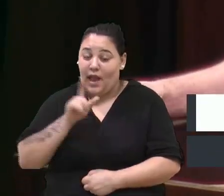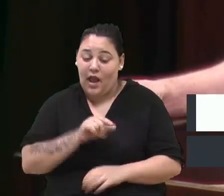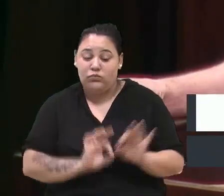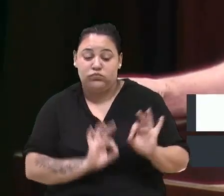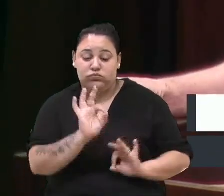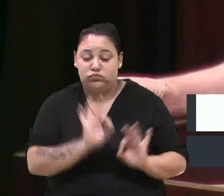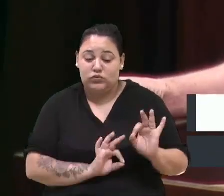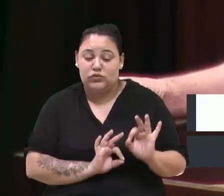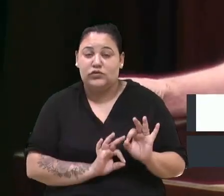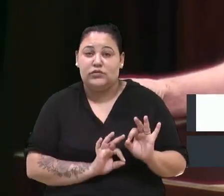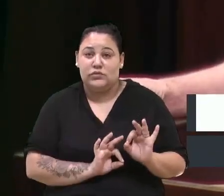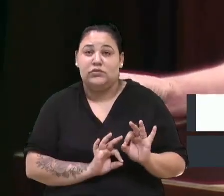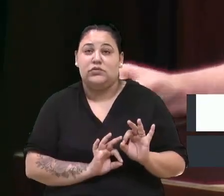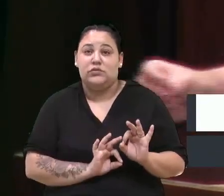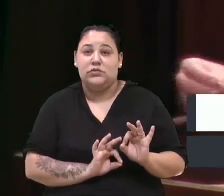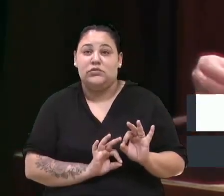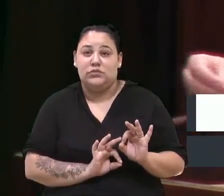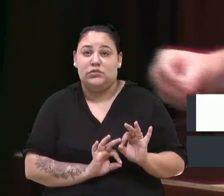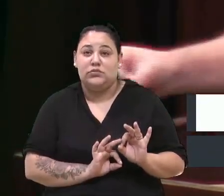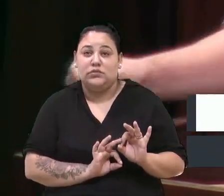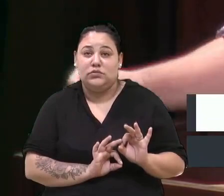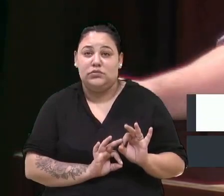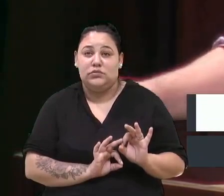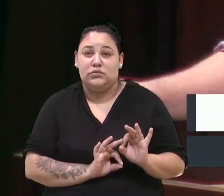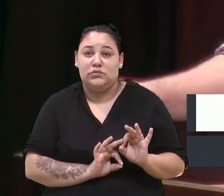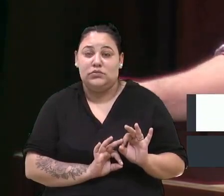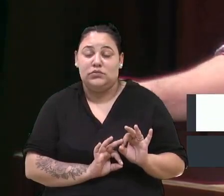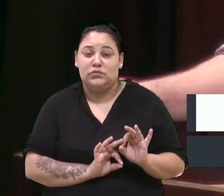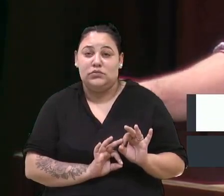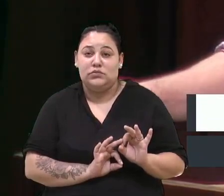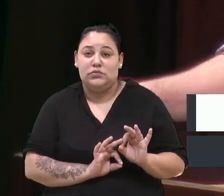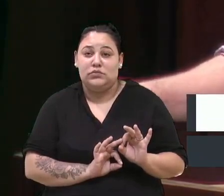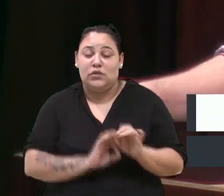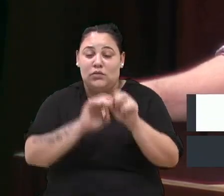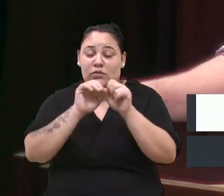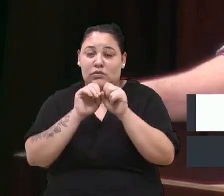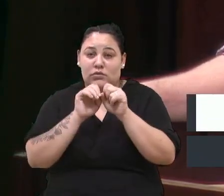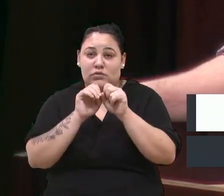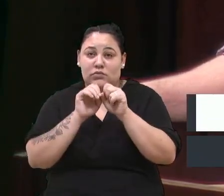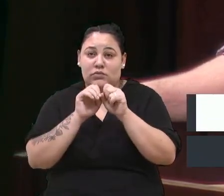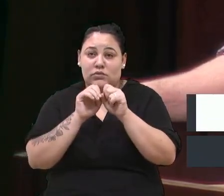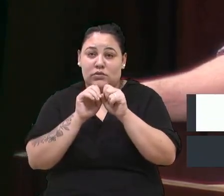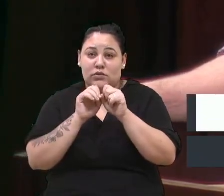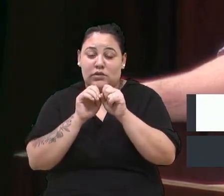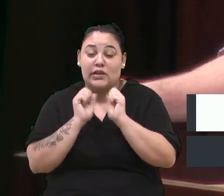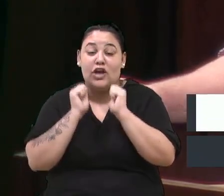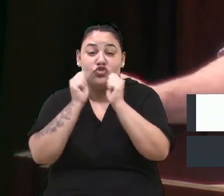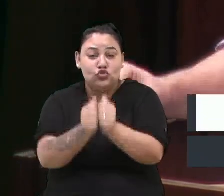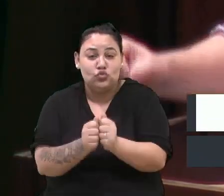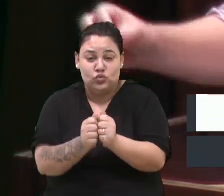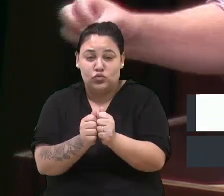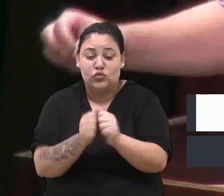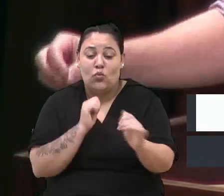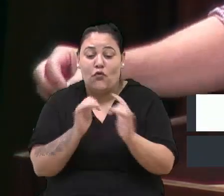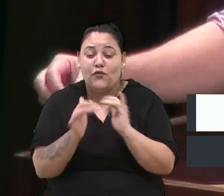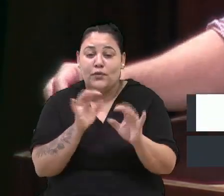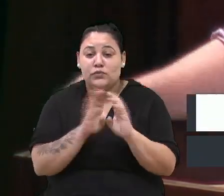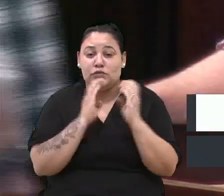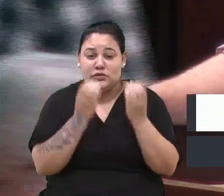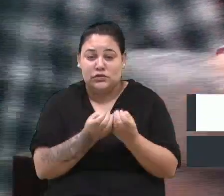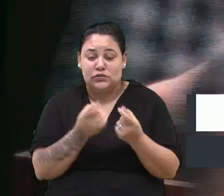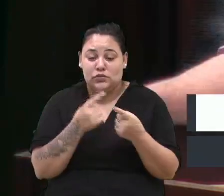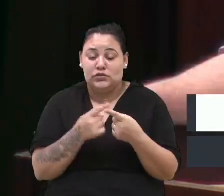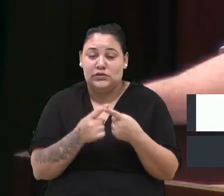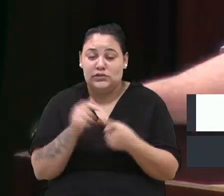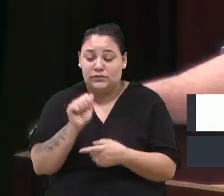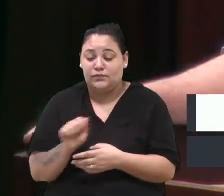que ele permeia vamos dizer assim, o movimento comunitário, onde as associações de moradores